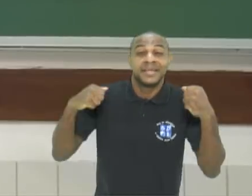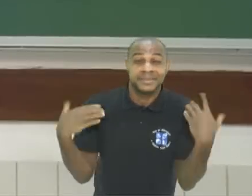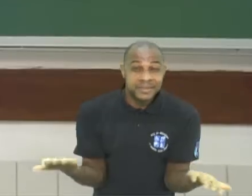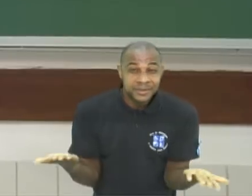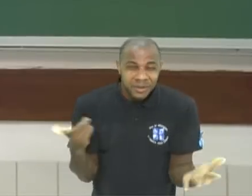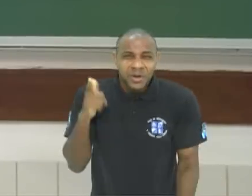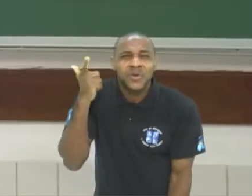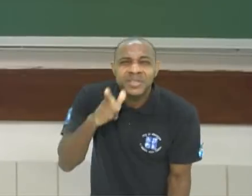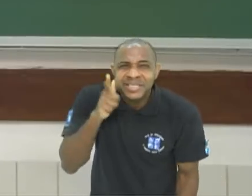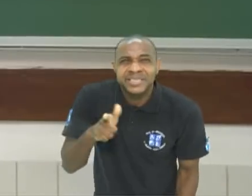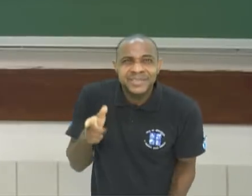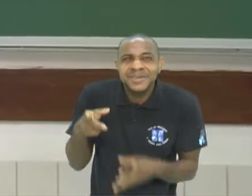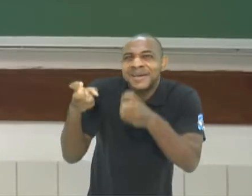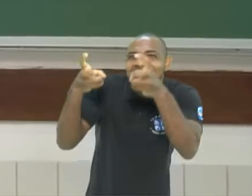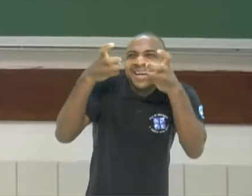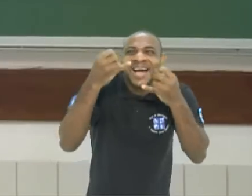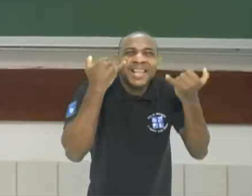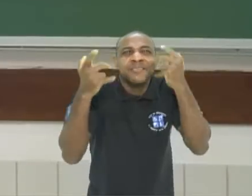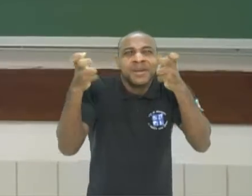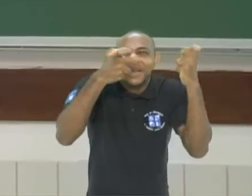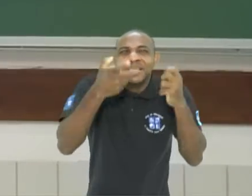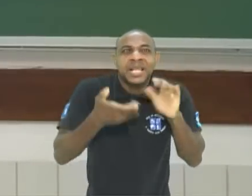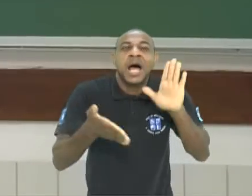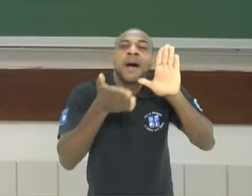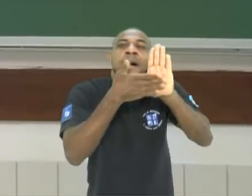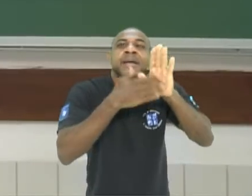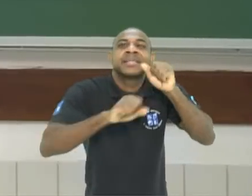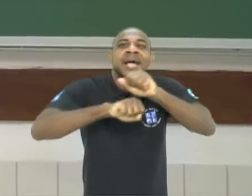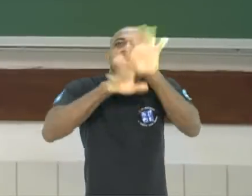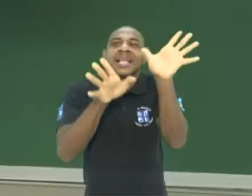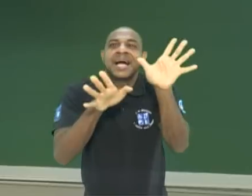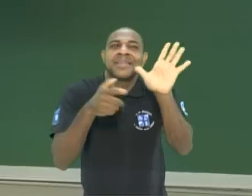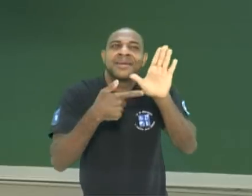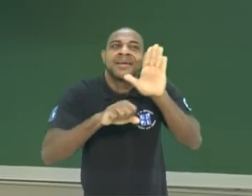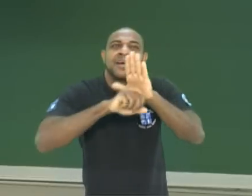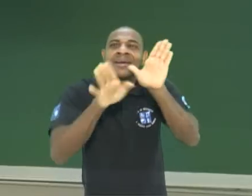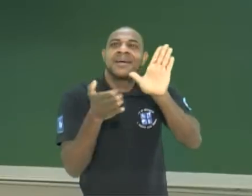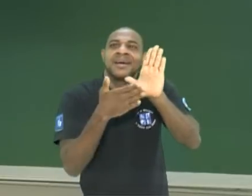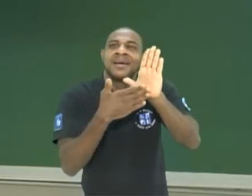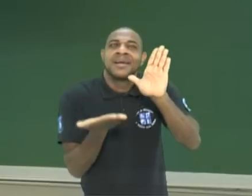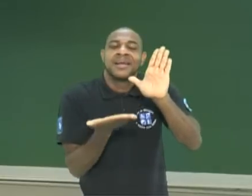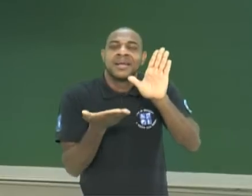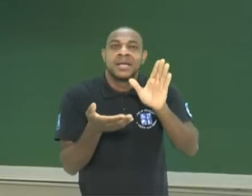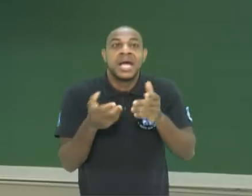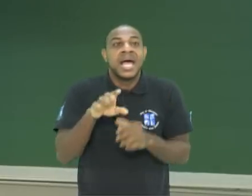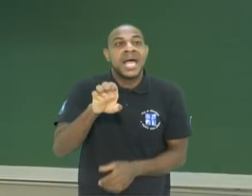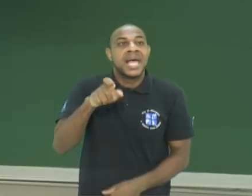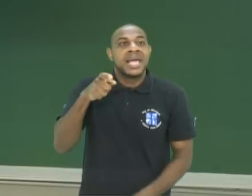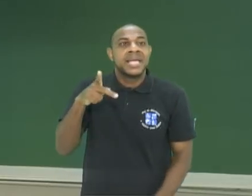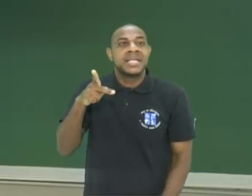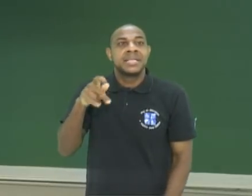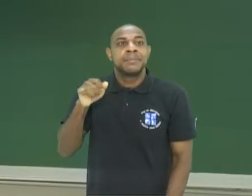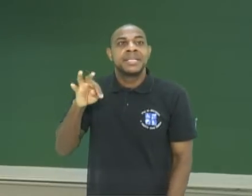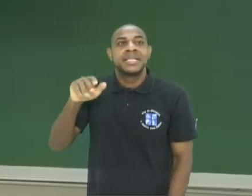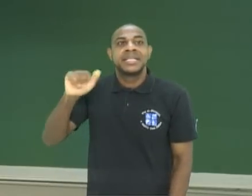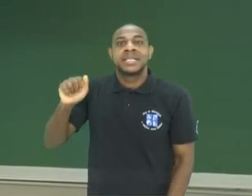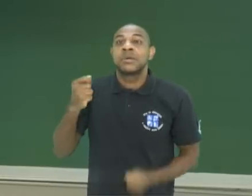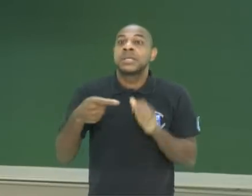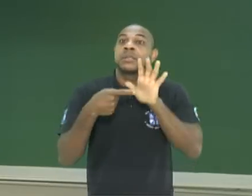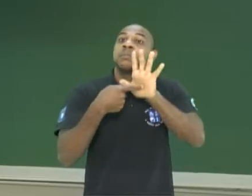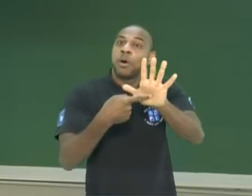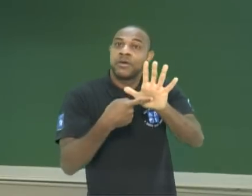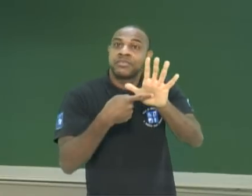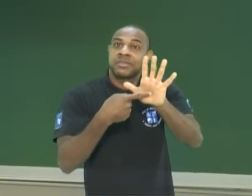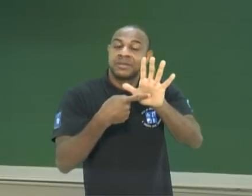Então, conseguiram localizar as informações explícitas? Lembrando que o que é explícito é aquilo que